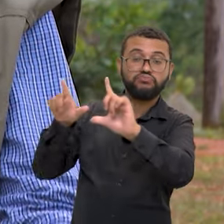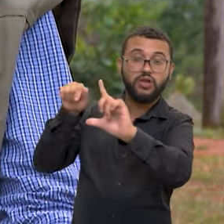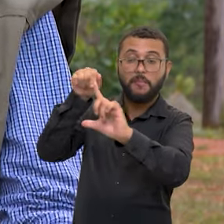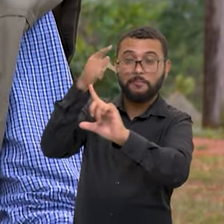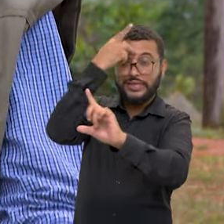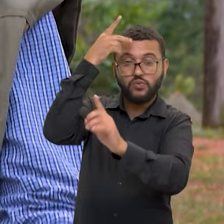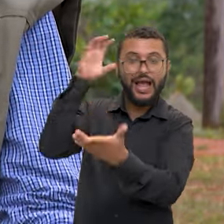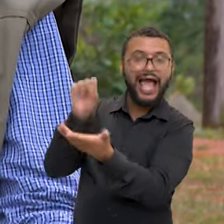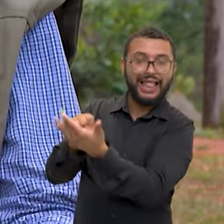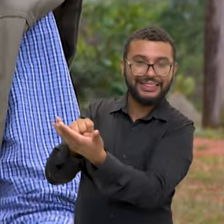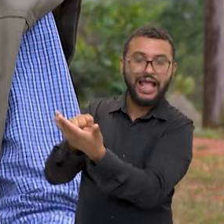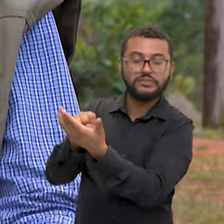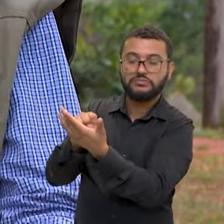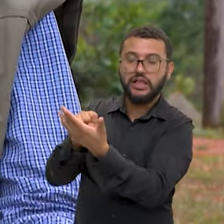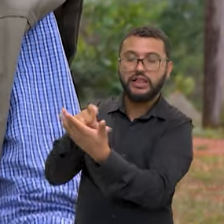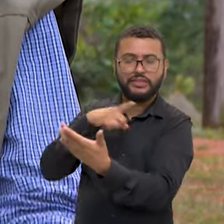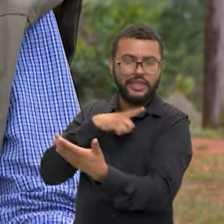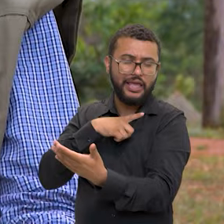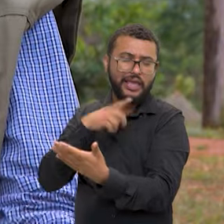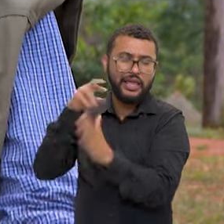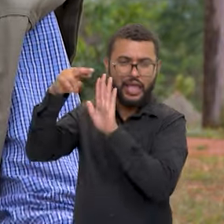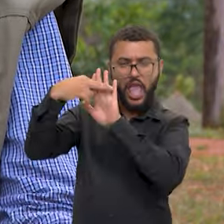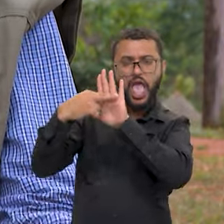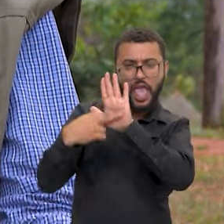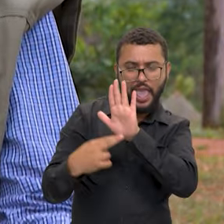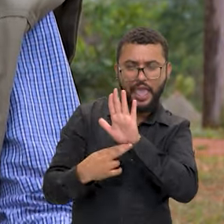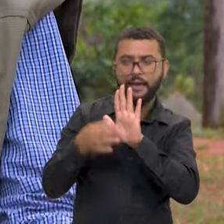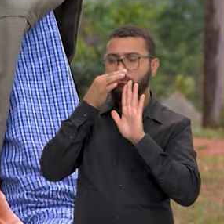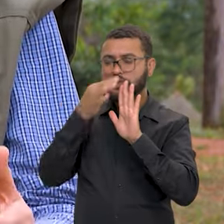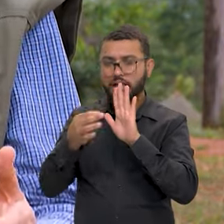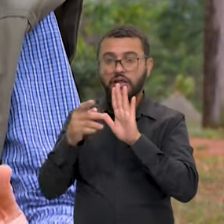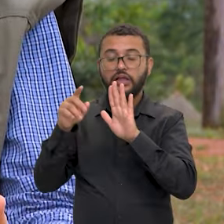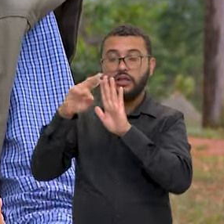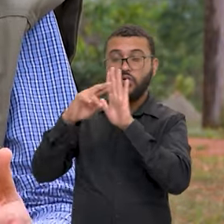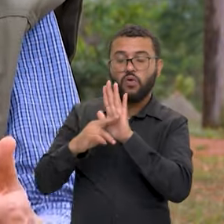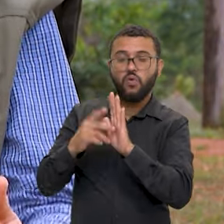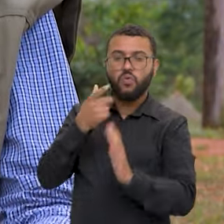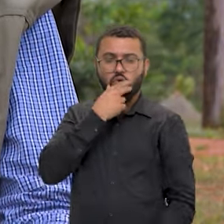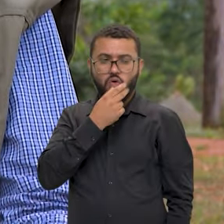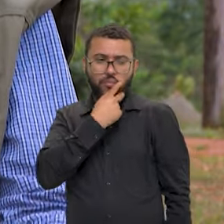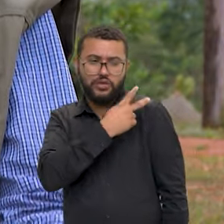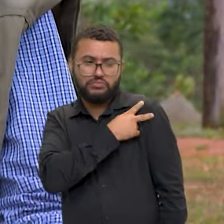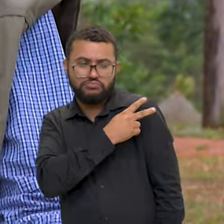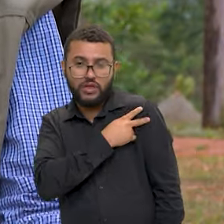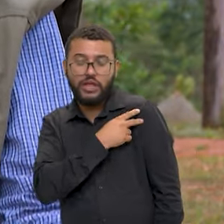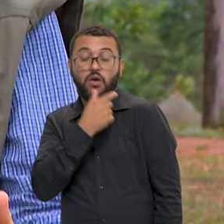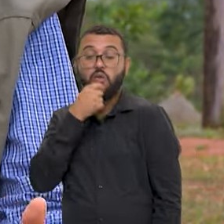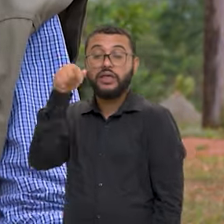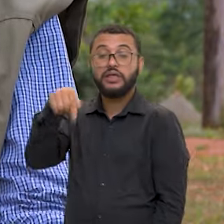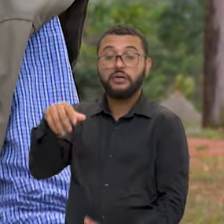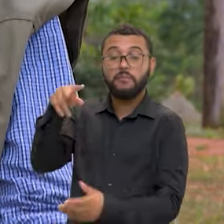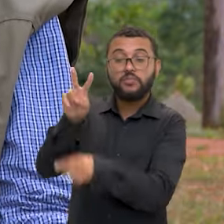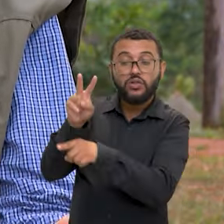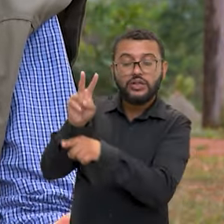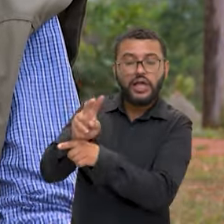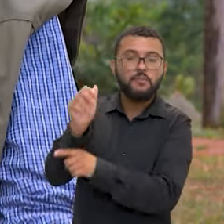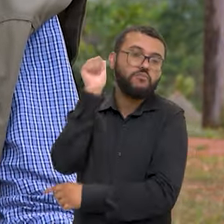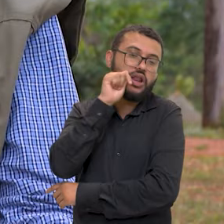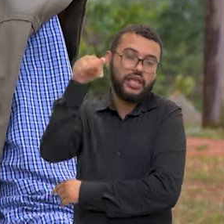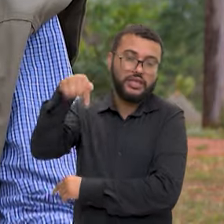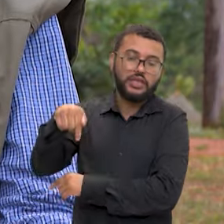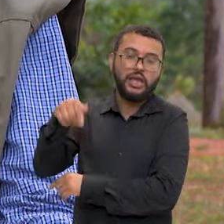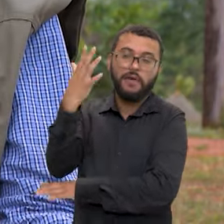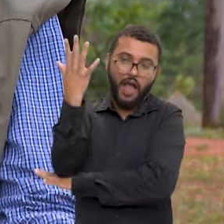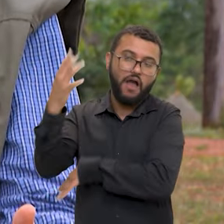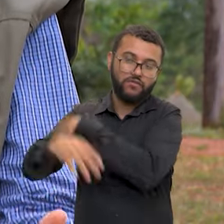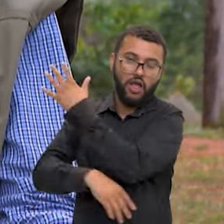unidade de conservação, neste caso aqui, a chefe do Parque Nacional, estabelece, olha, eu preciso de voluntários para esse determinado tipo